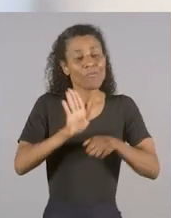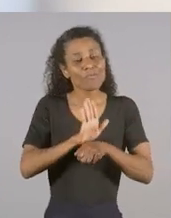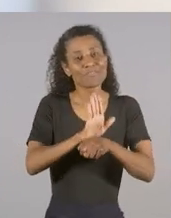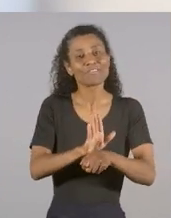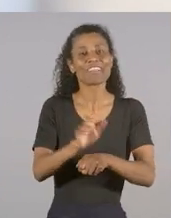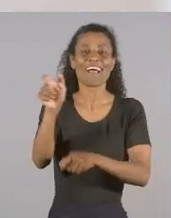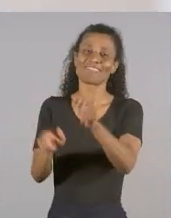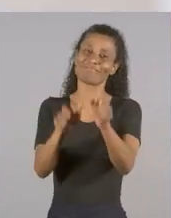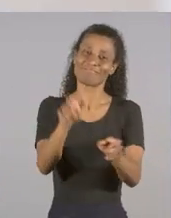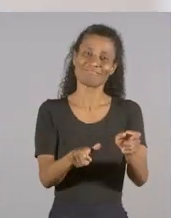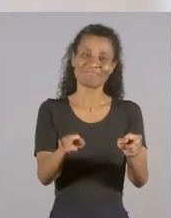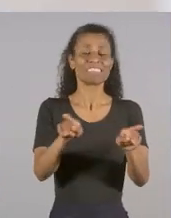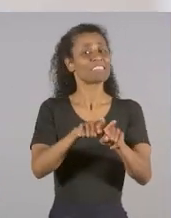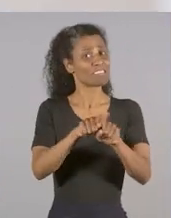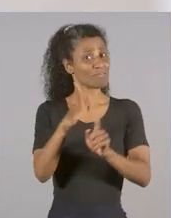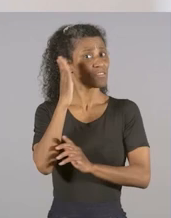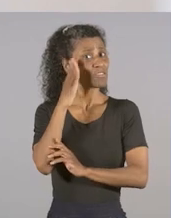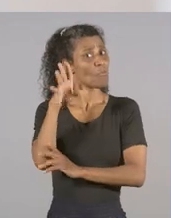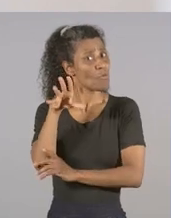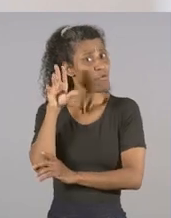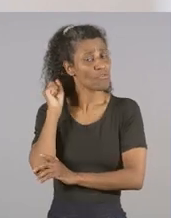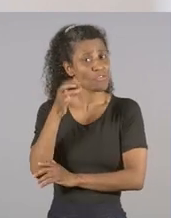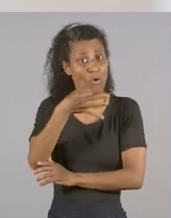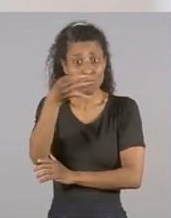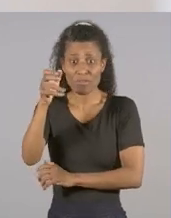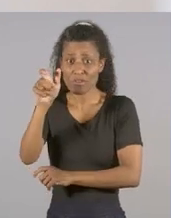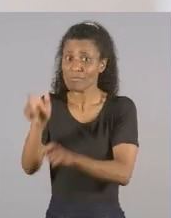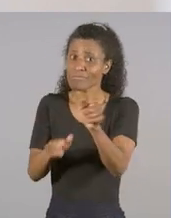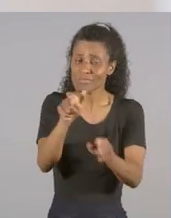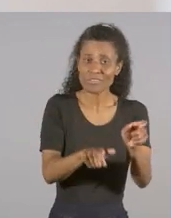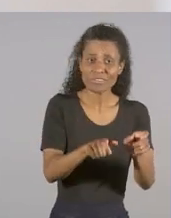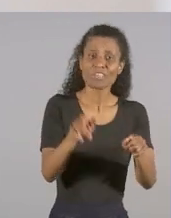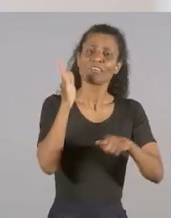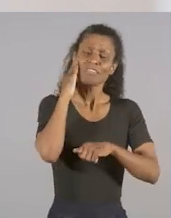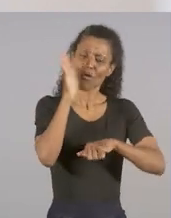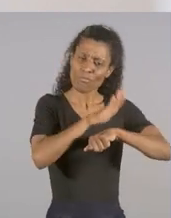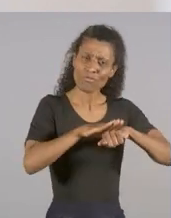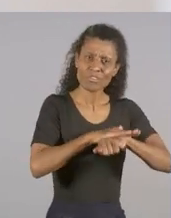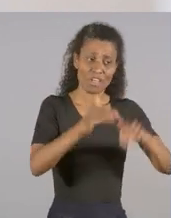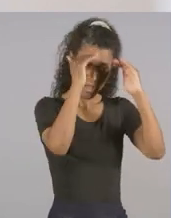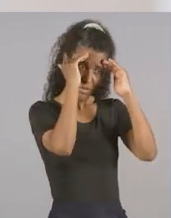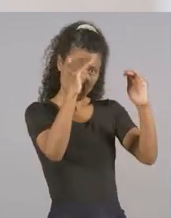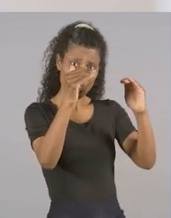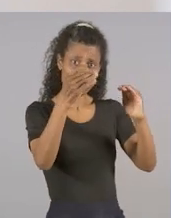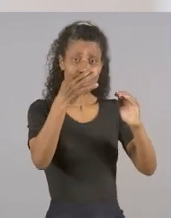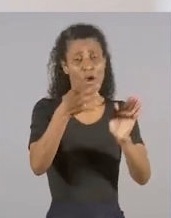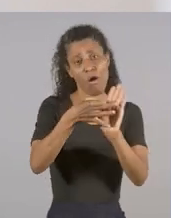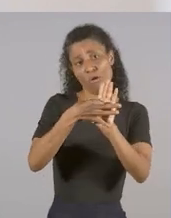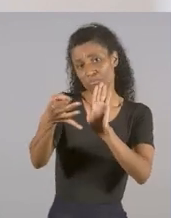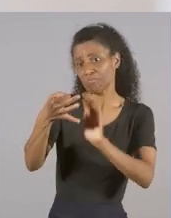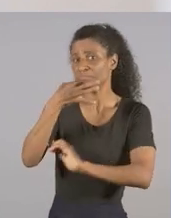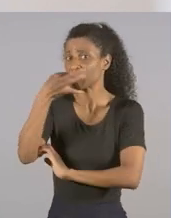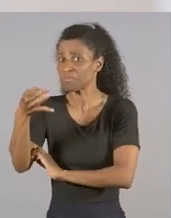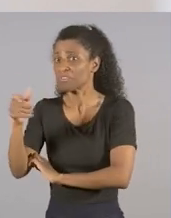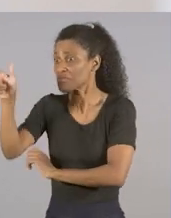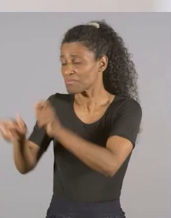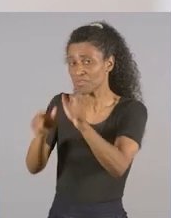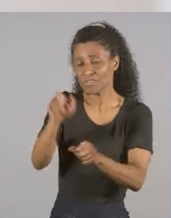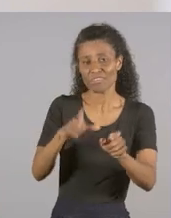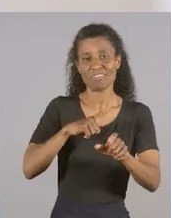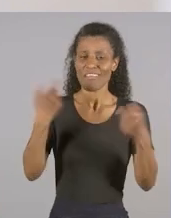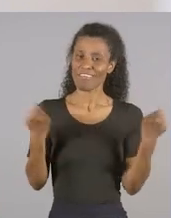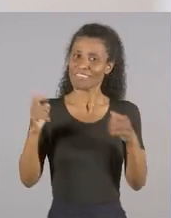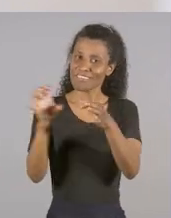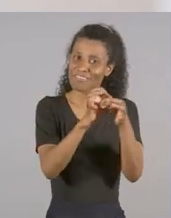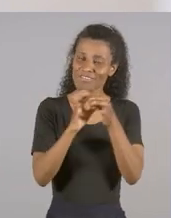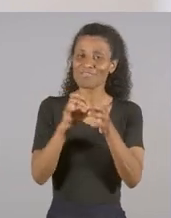das pessoas. Melo também sabe ouvir, sabe dialogar, respeita opiniões contrárias e tem uma grande capacidade de unir